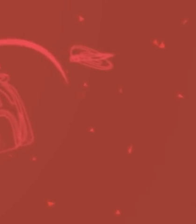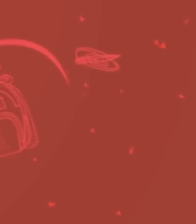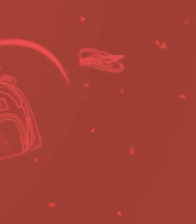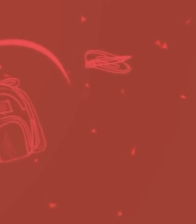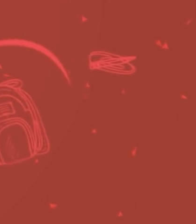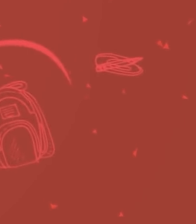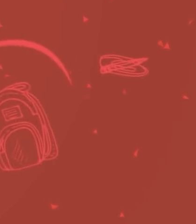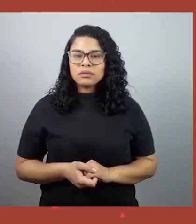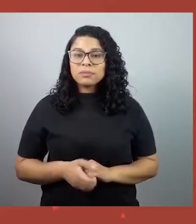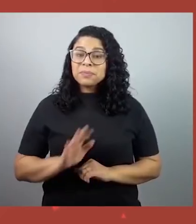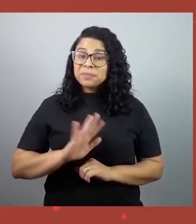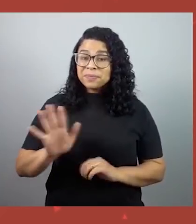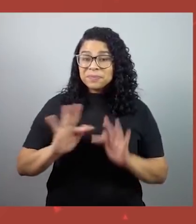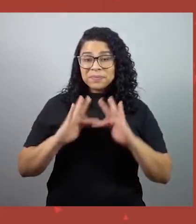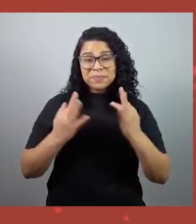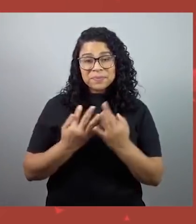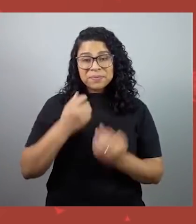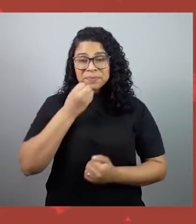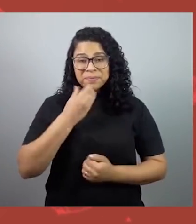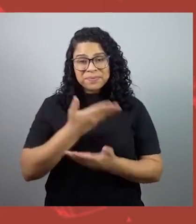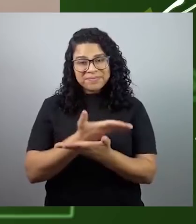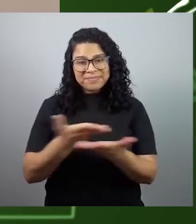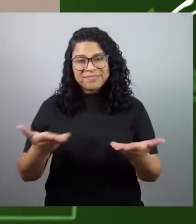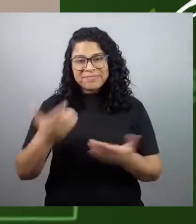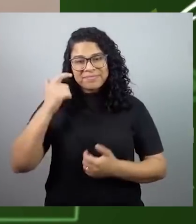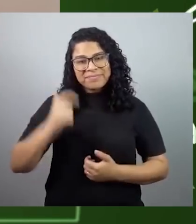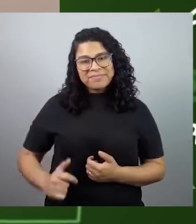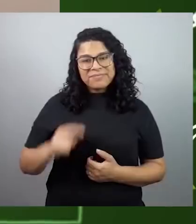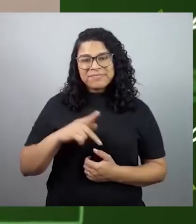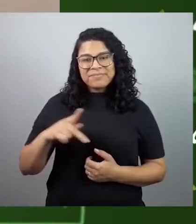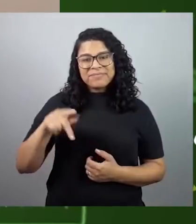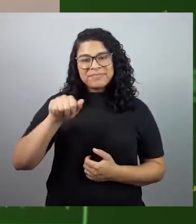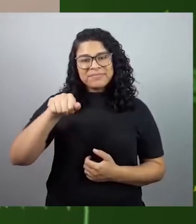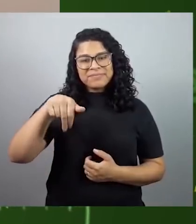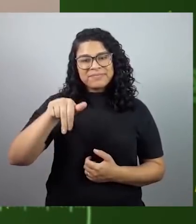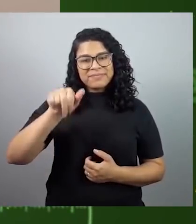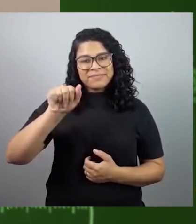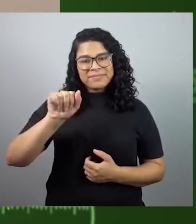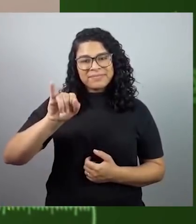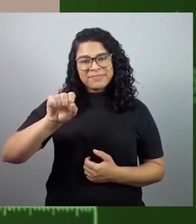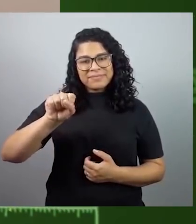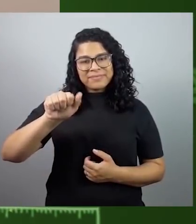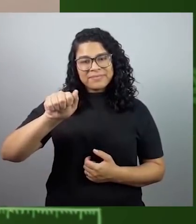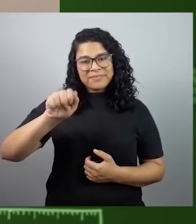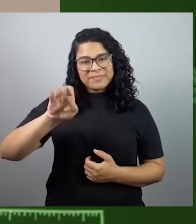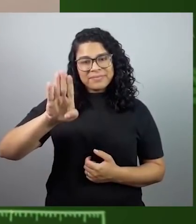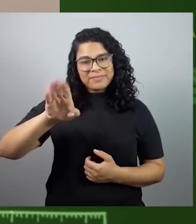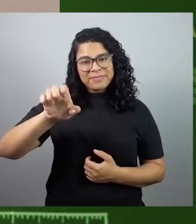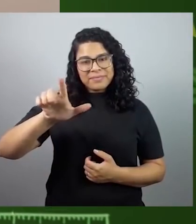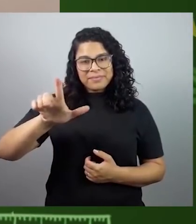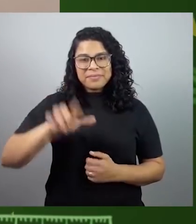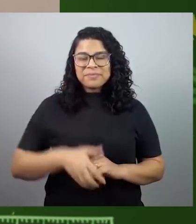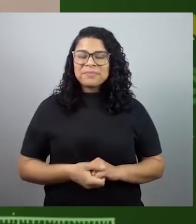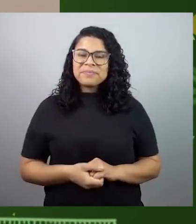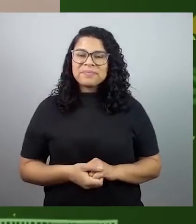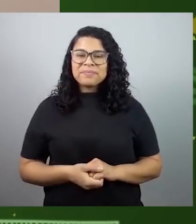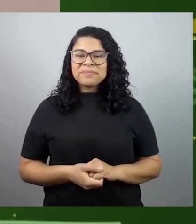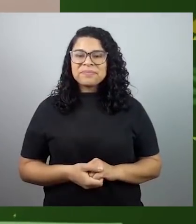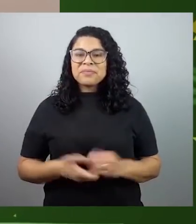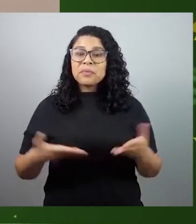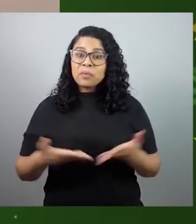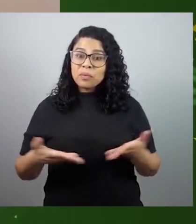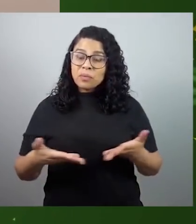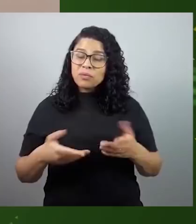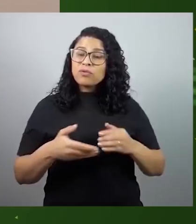Olá família, tudo bem com vocês? Eu sou a professora Ana Isabel do Instituto Santa Rosália e hoje eu trouxe uma sugestão